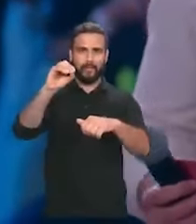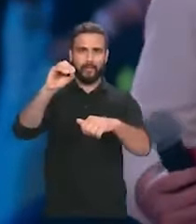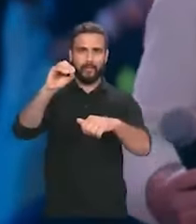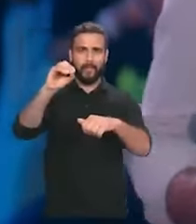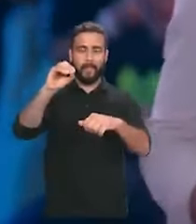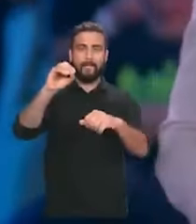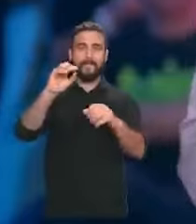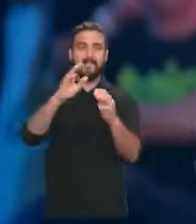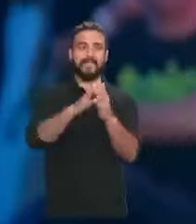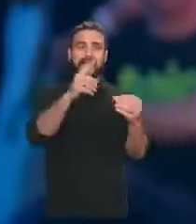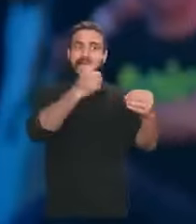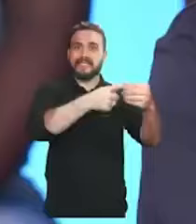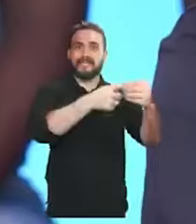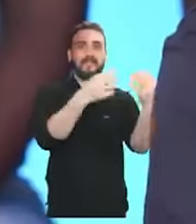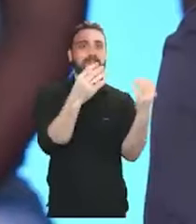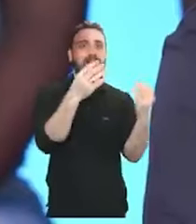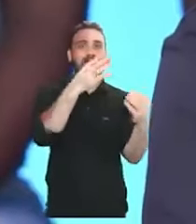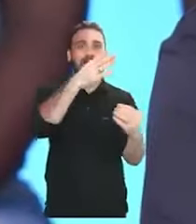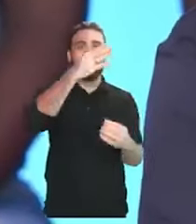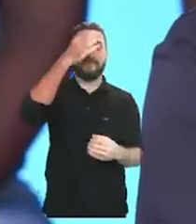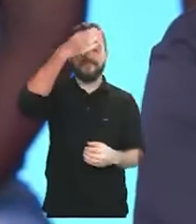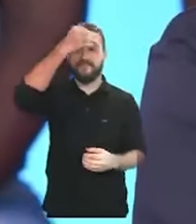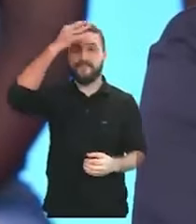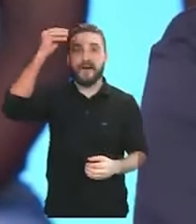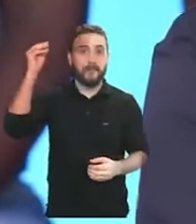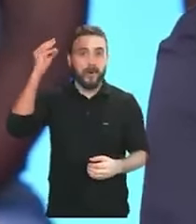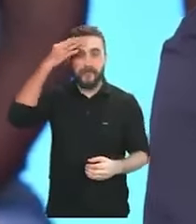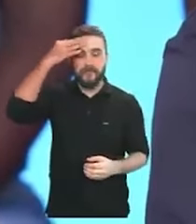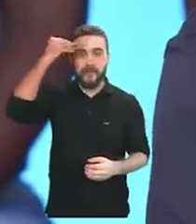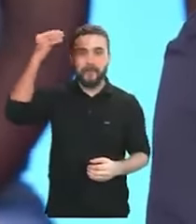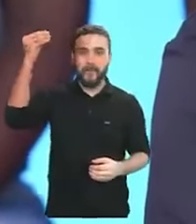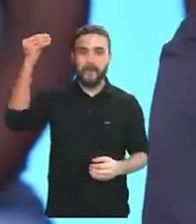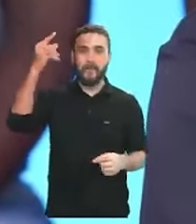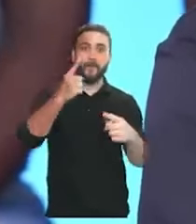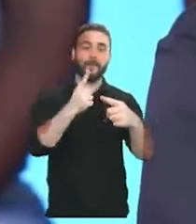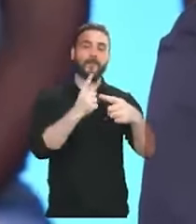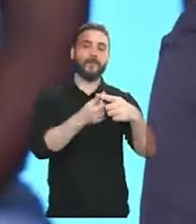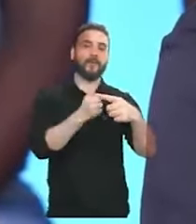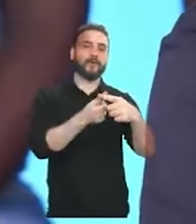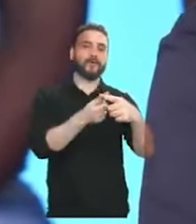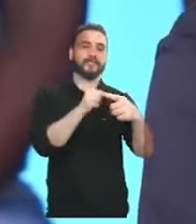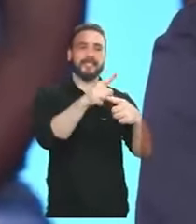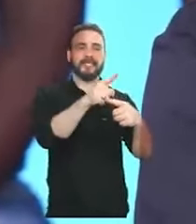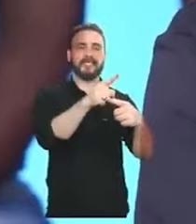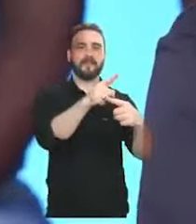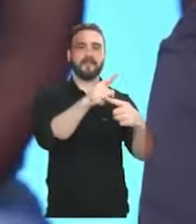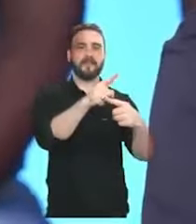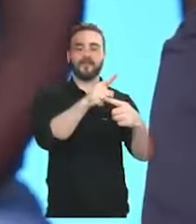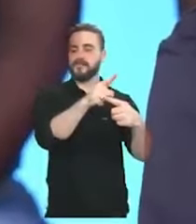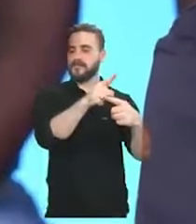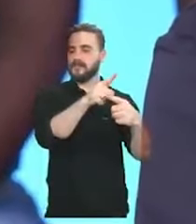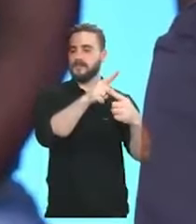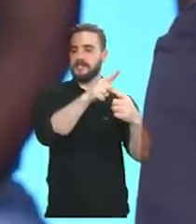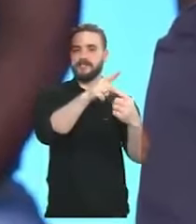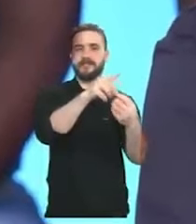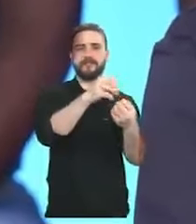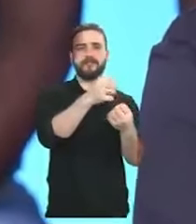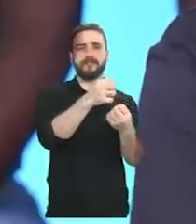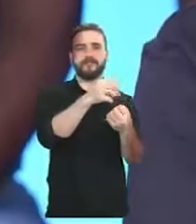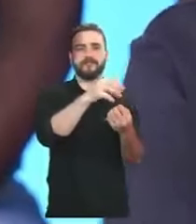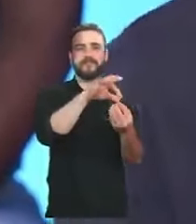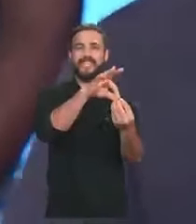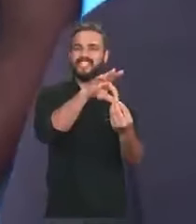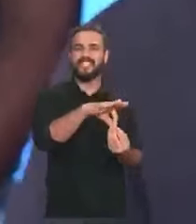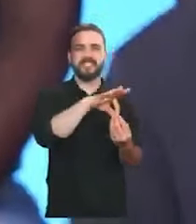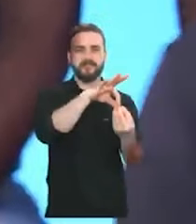Mas como que pode? O Senhor colocou missionários no caminho de Santiago. Isso. E vocês fazem ali um.